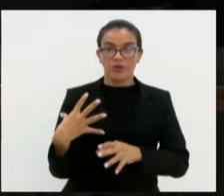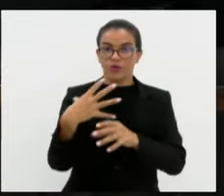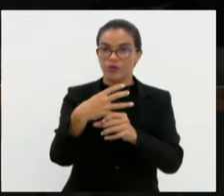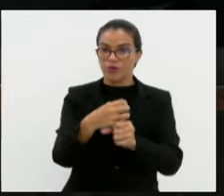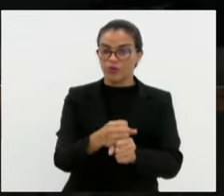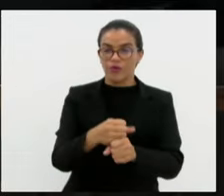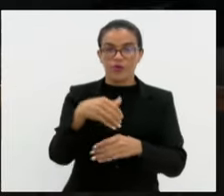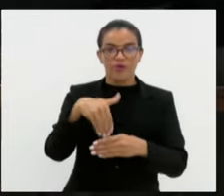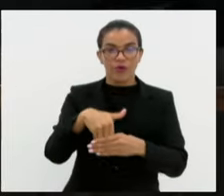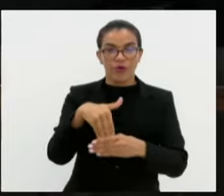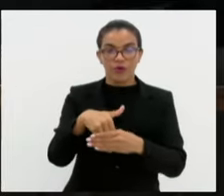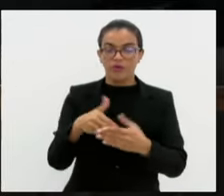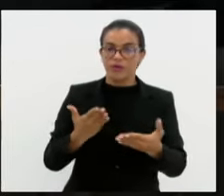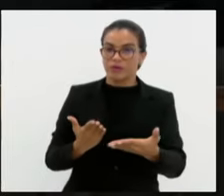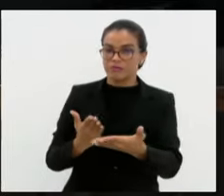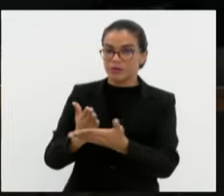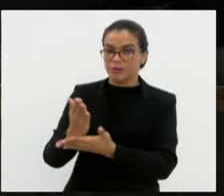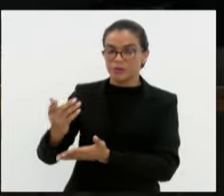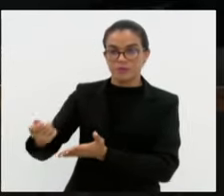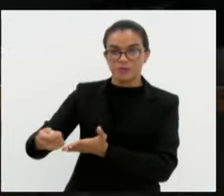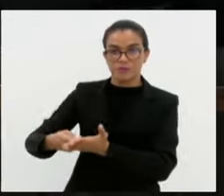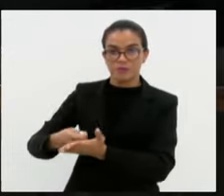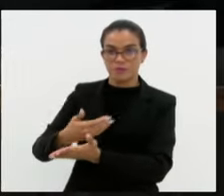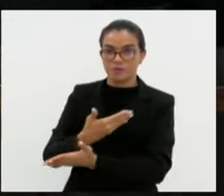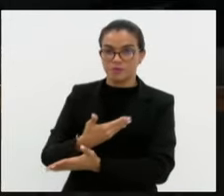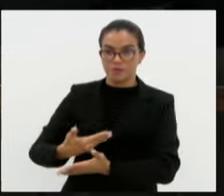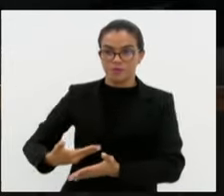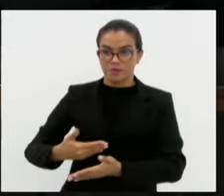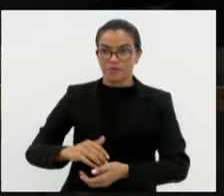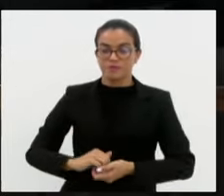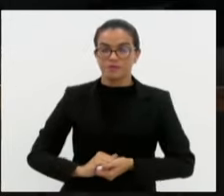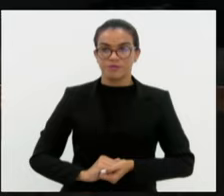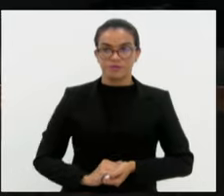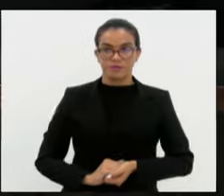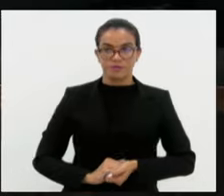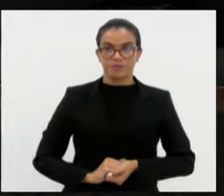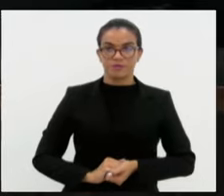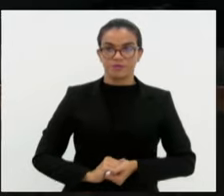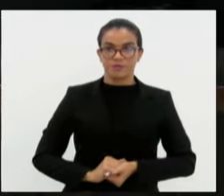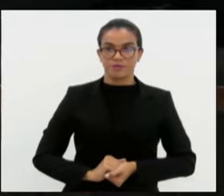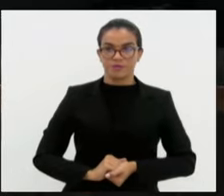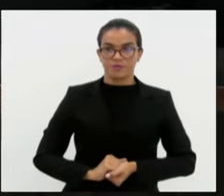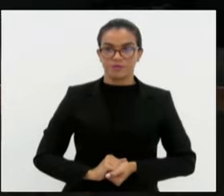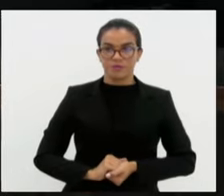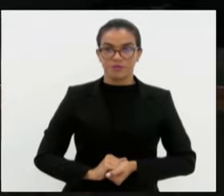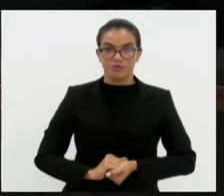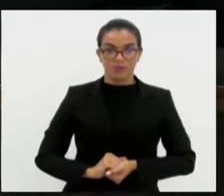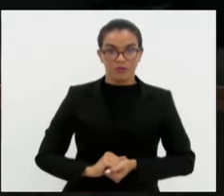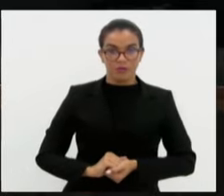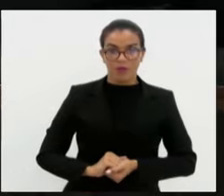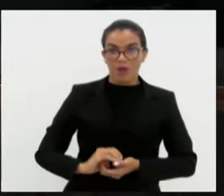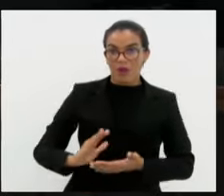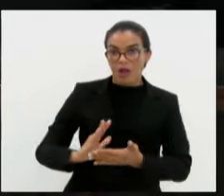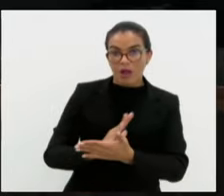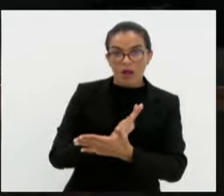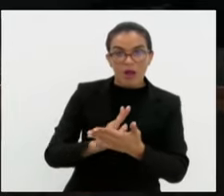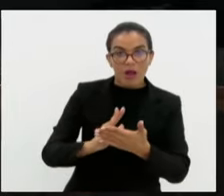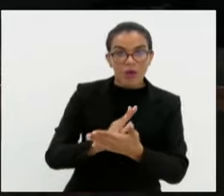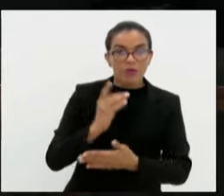Aprovado, vai à promulgação. Alguém vai fazer declaração de